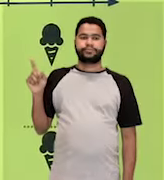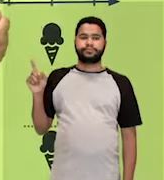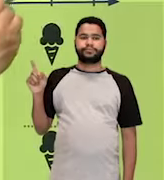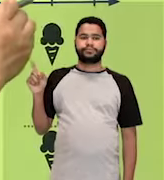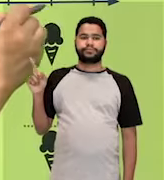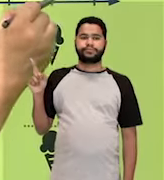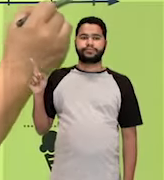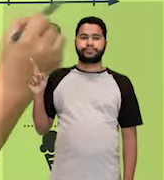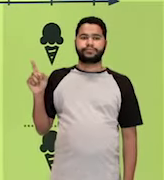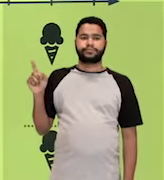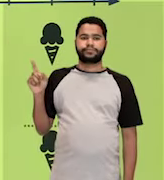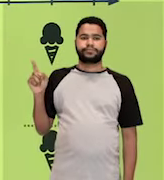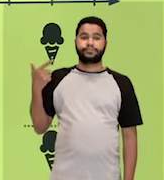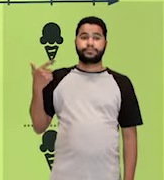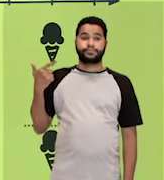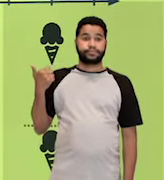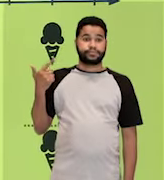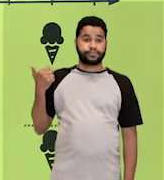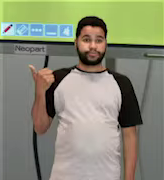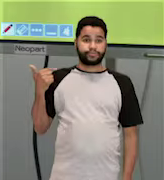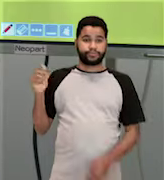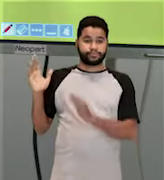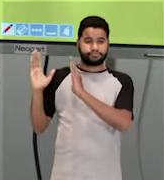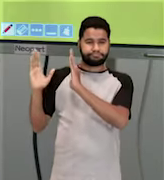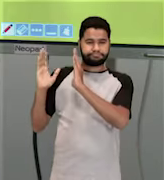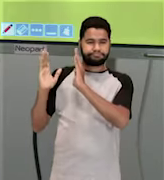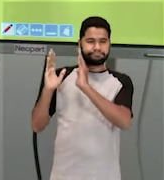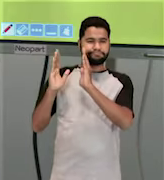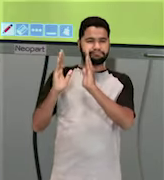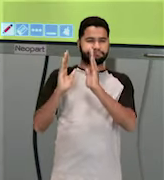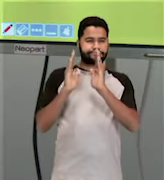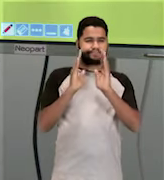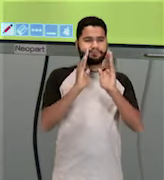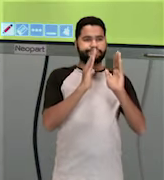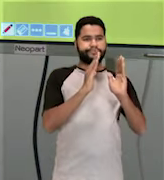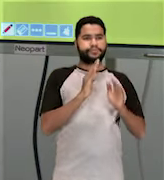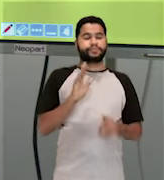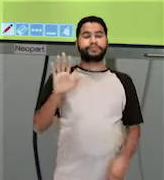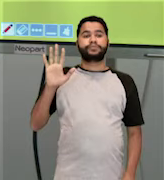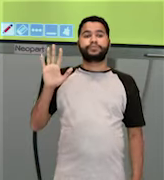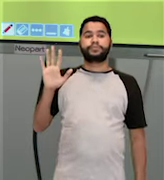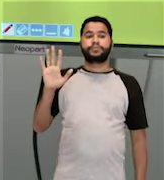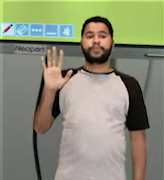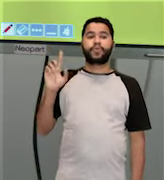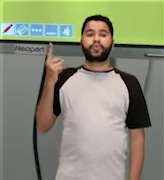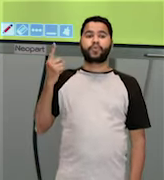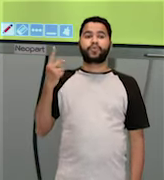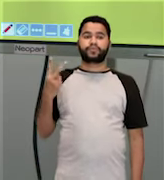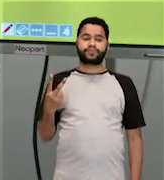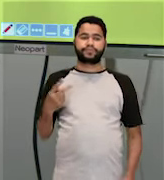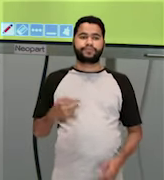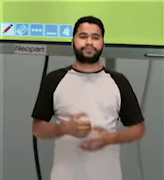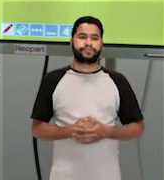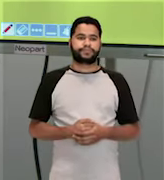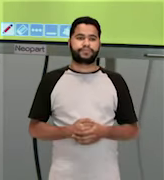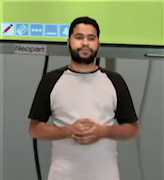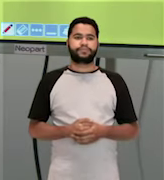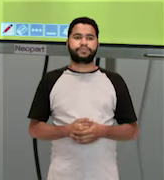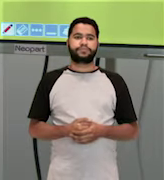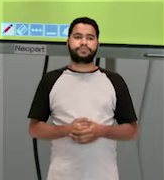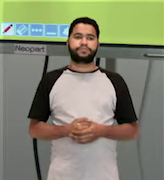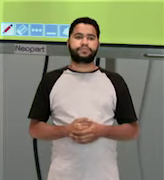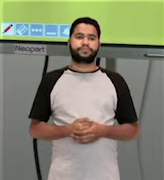9, 10, 11, 12. 12. Essa mãozinha tá 1, 2. Então, a mãozinha